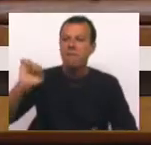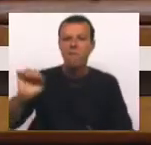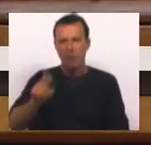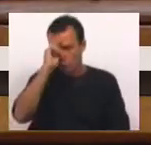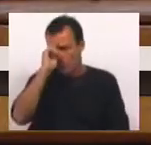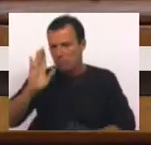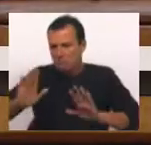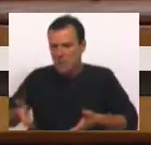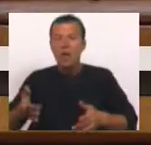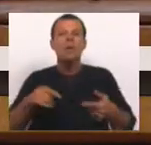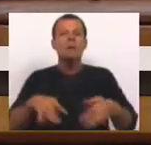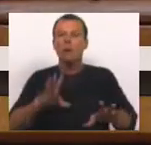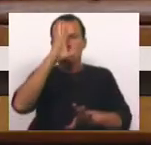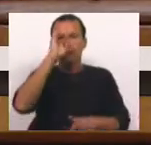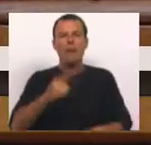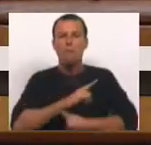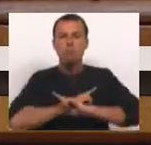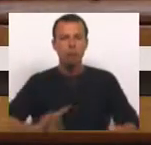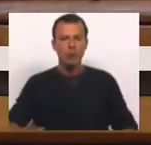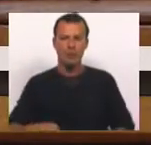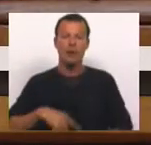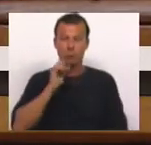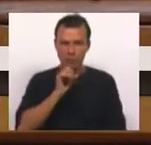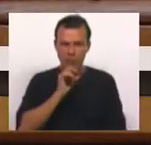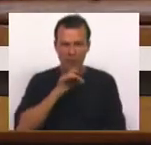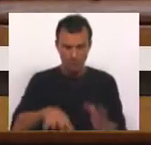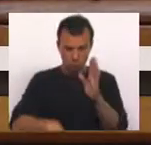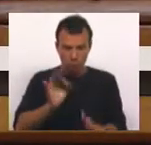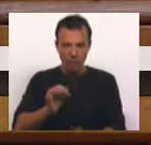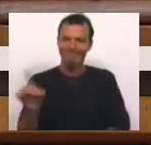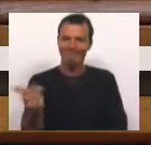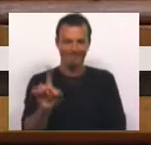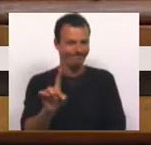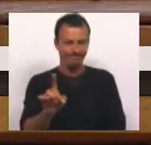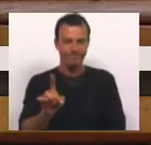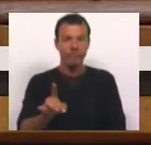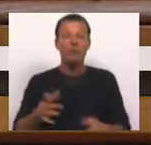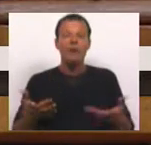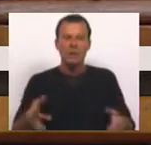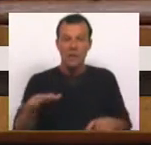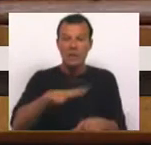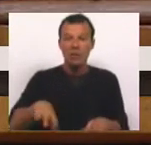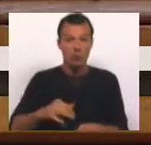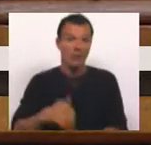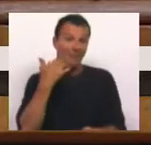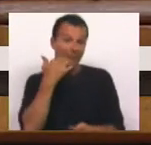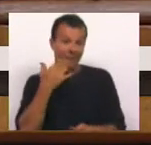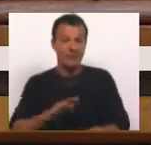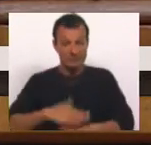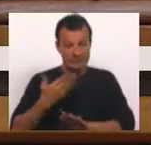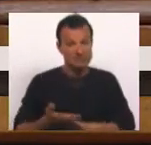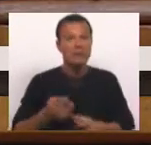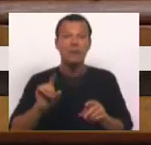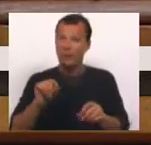o Estado não deve proibir a possibilidade de se fazer essa opção em situações extremas e com processos muito